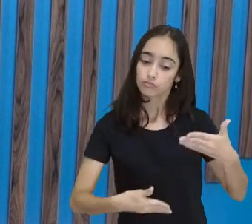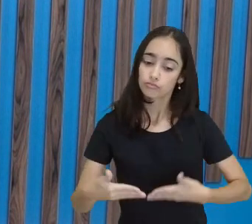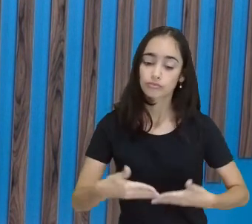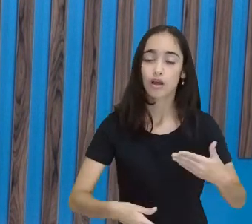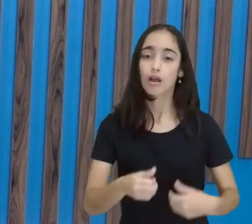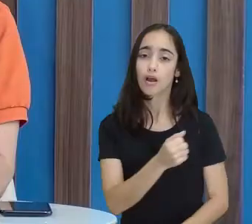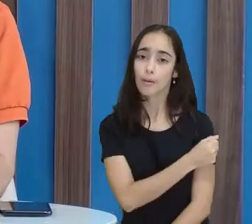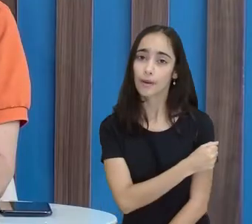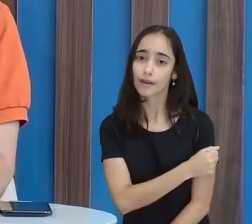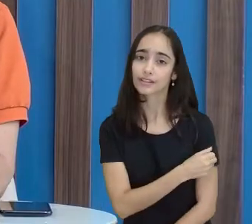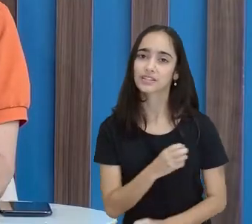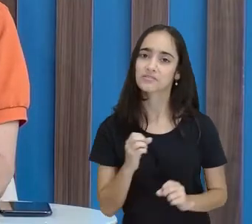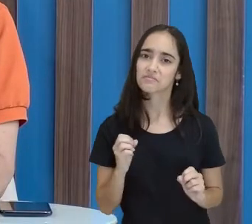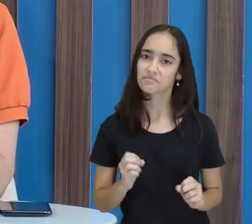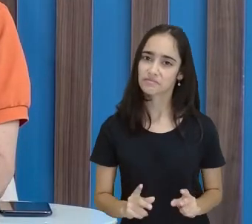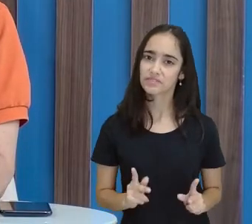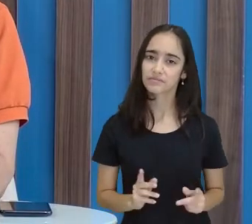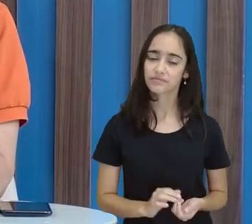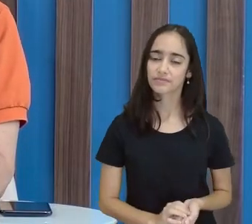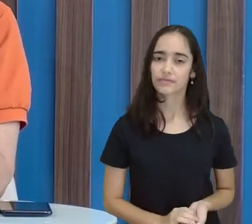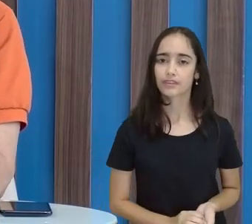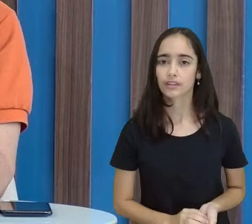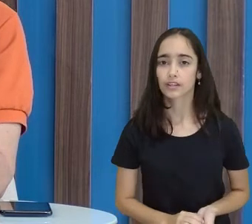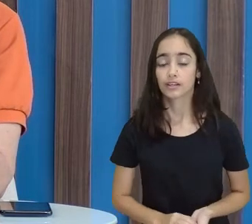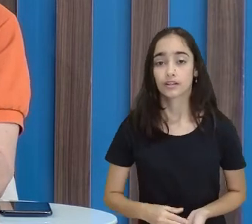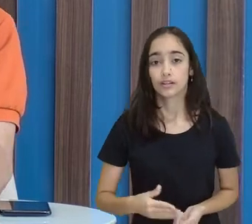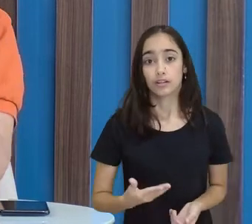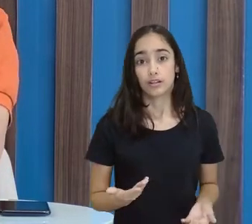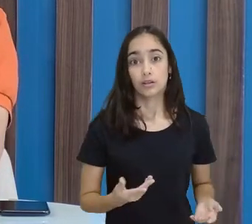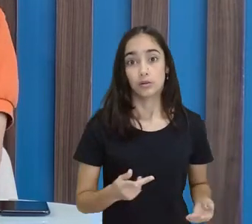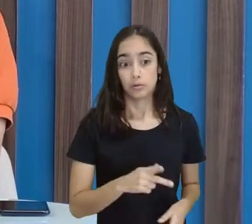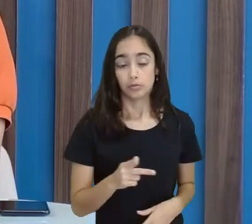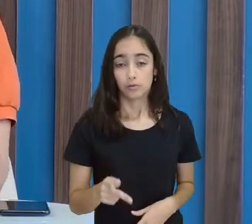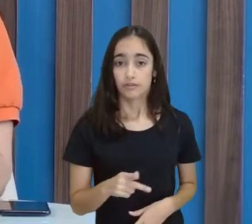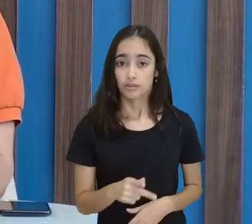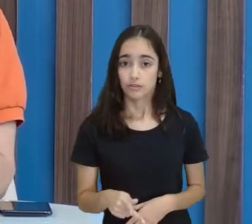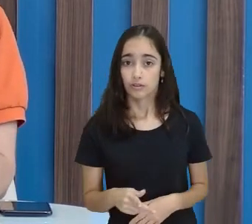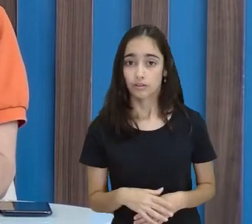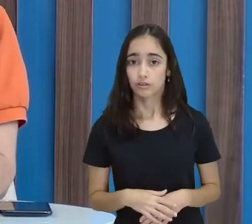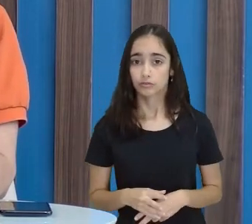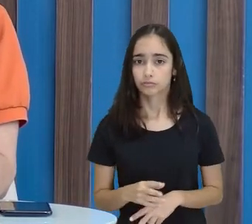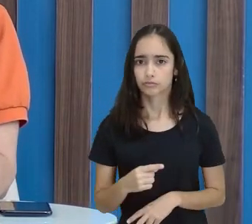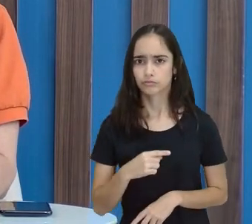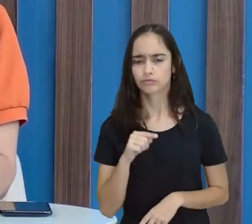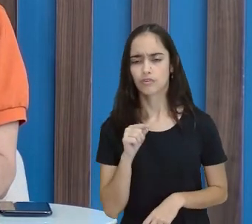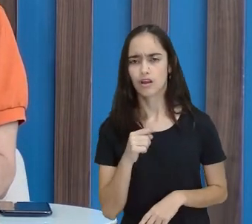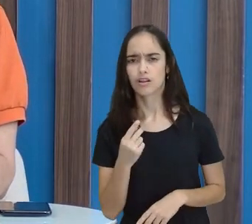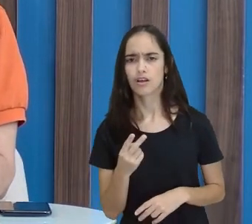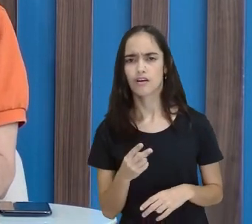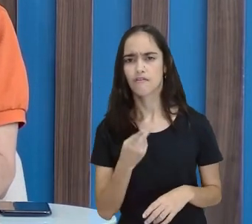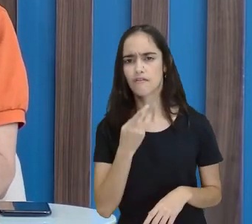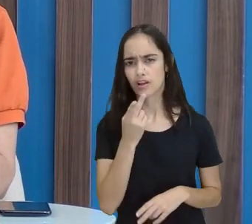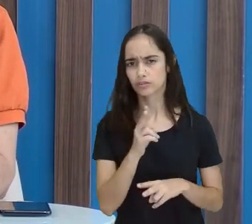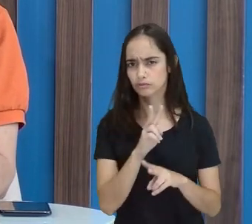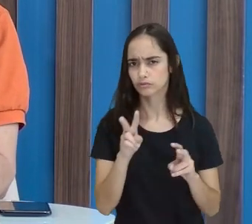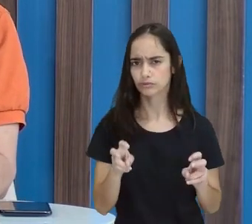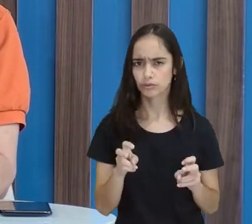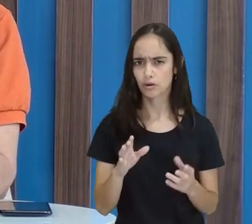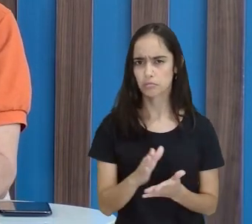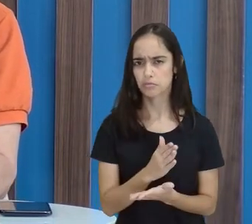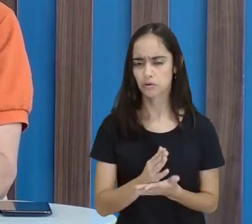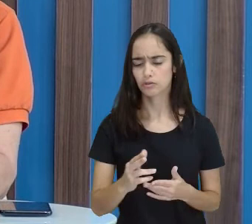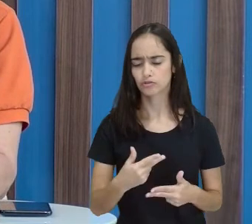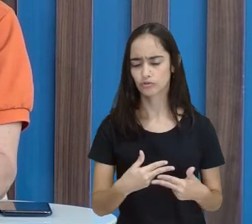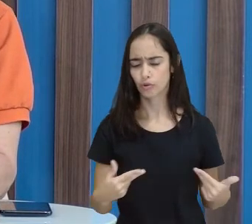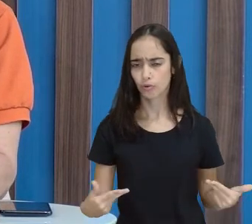né? Sim, é outra coisa, né? Sabe, professora Verônica, você estava ali falando sobre alguns equipamentos, né? Eu lembrei que